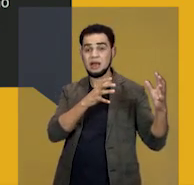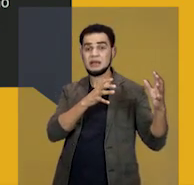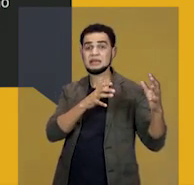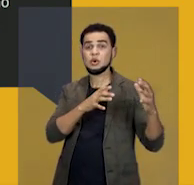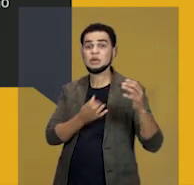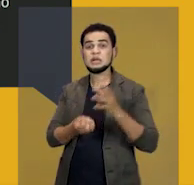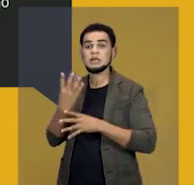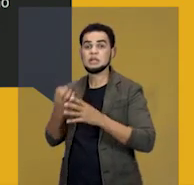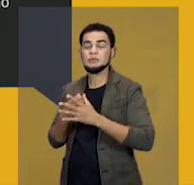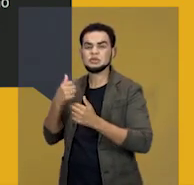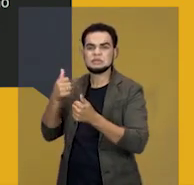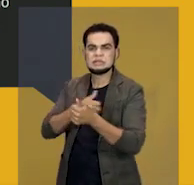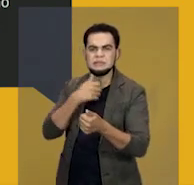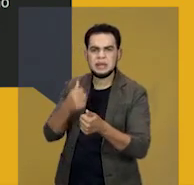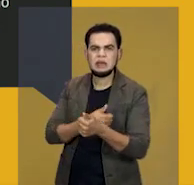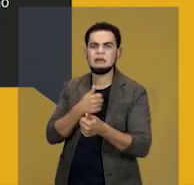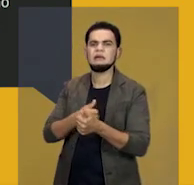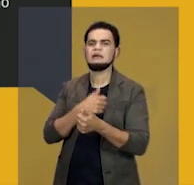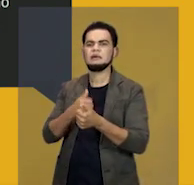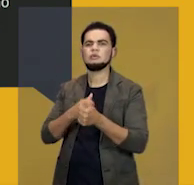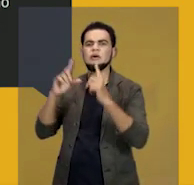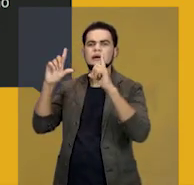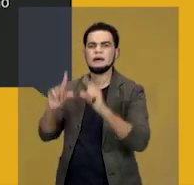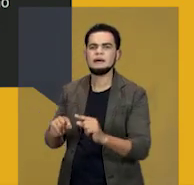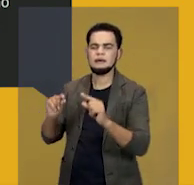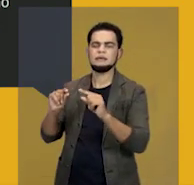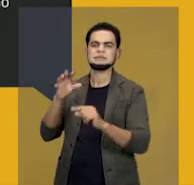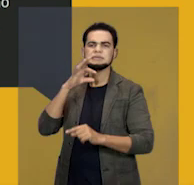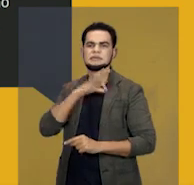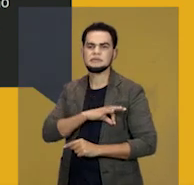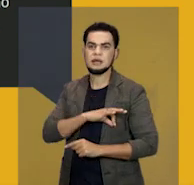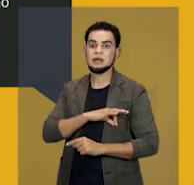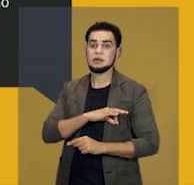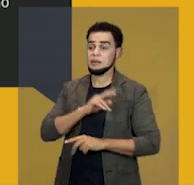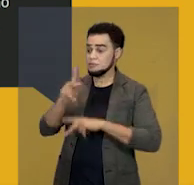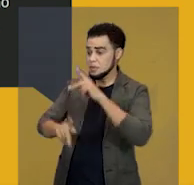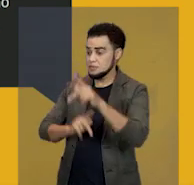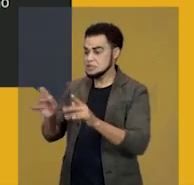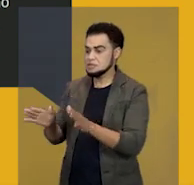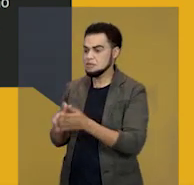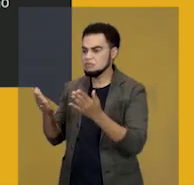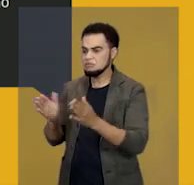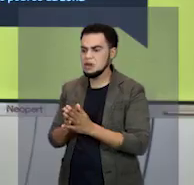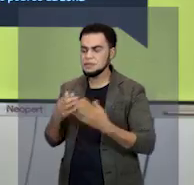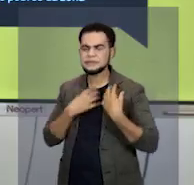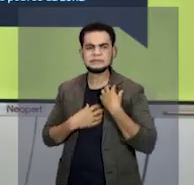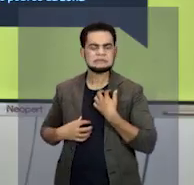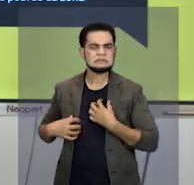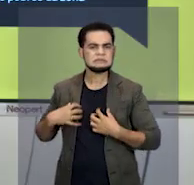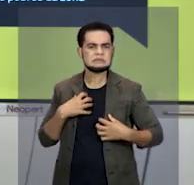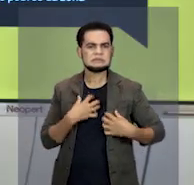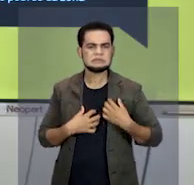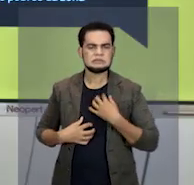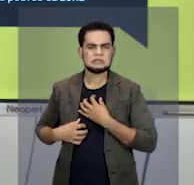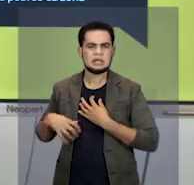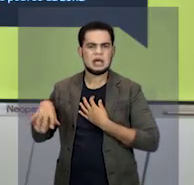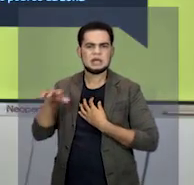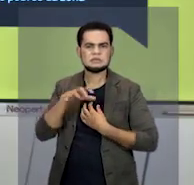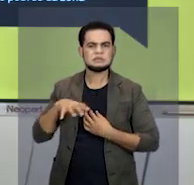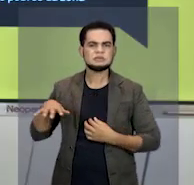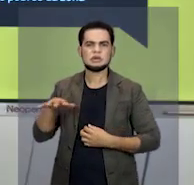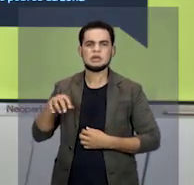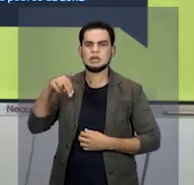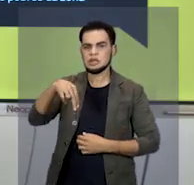de salários, aumentando a insatisfação social das populações pobres da zona rural nordestina. Olha, novamente